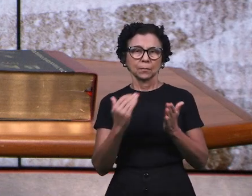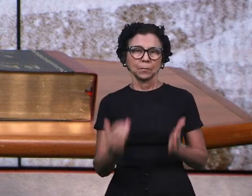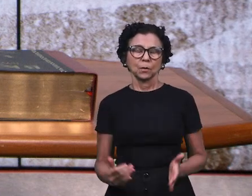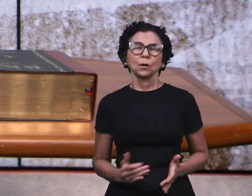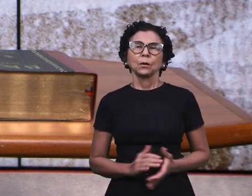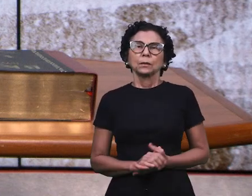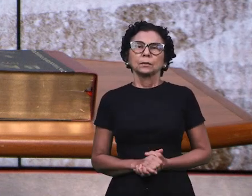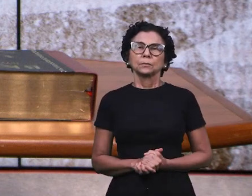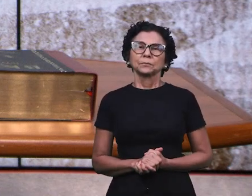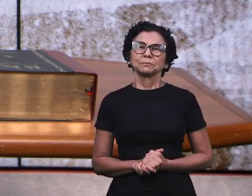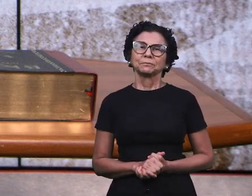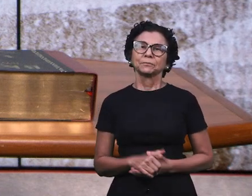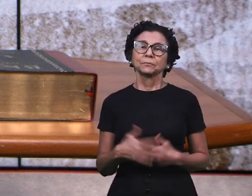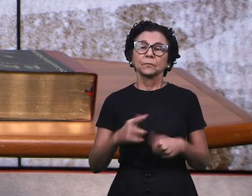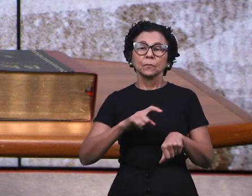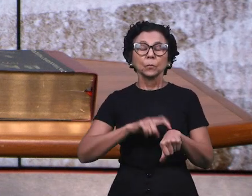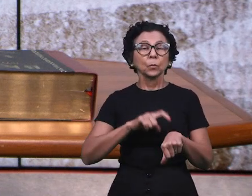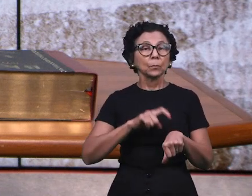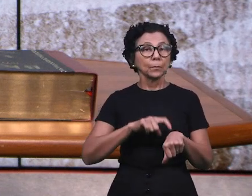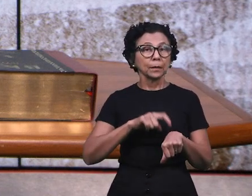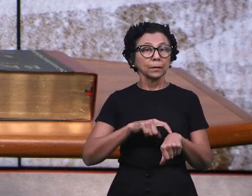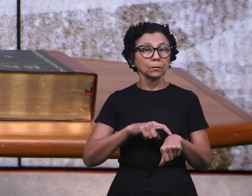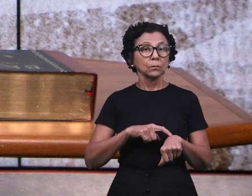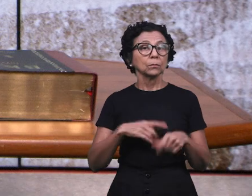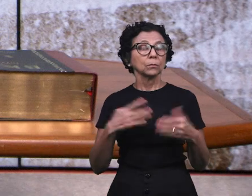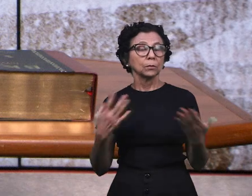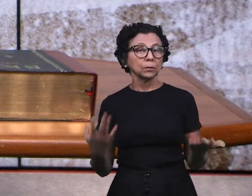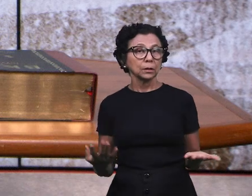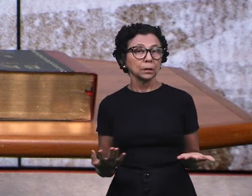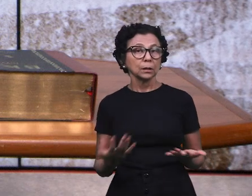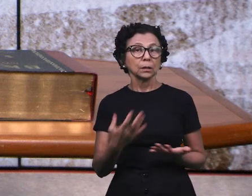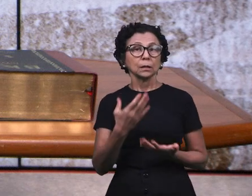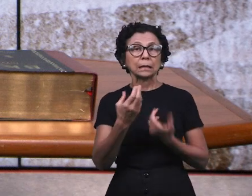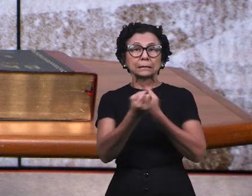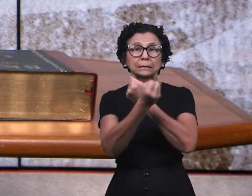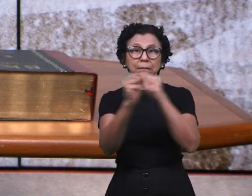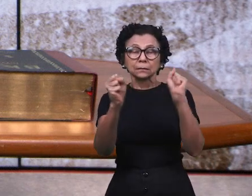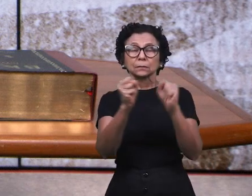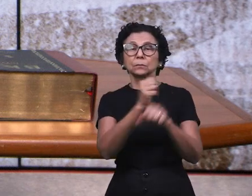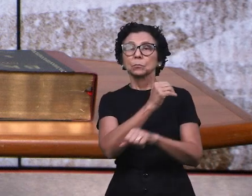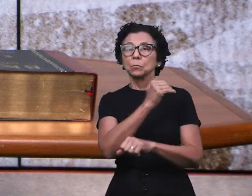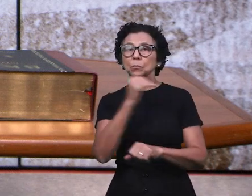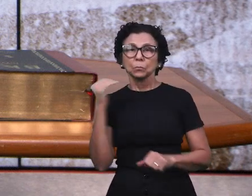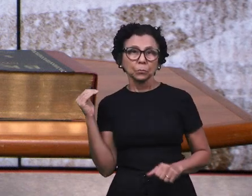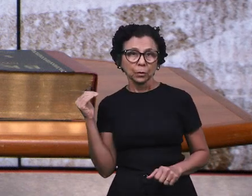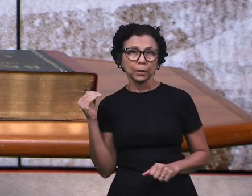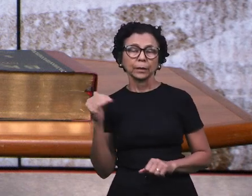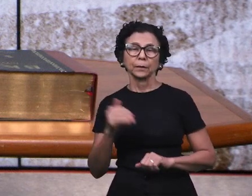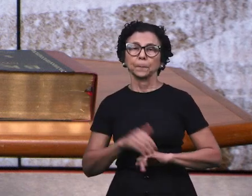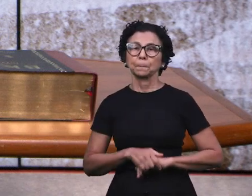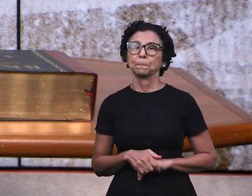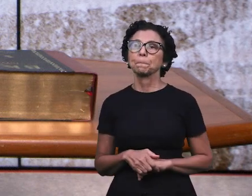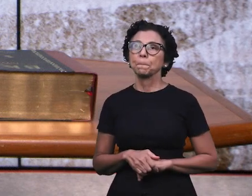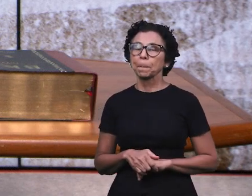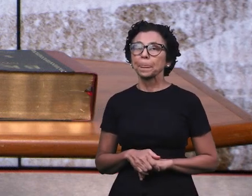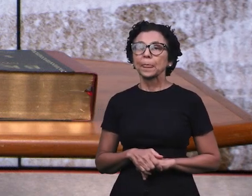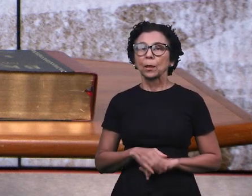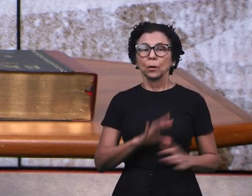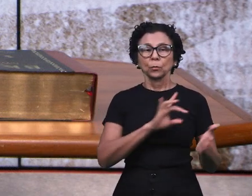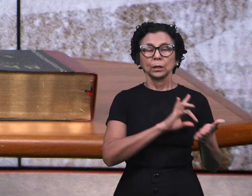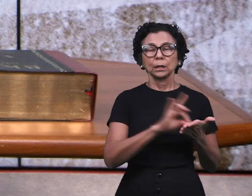o episódio em que se deu a morte de Sansão. Lemos aqui que Sansão foi